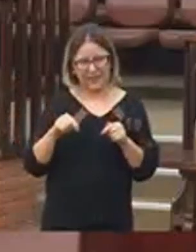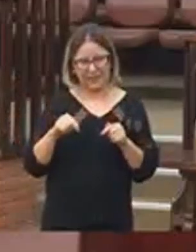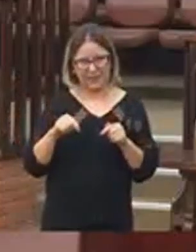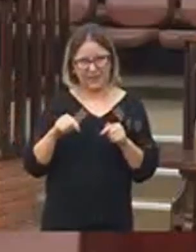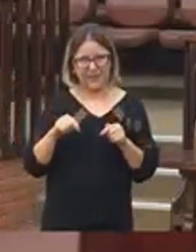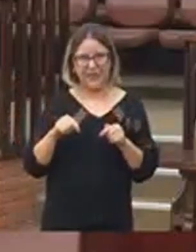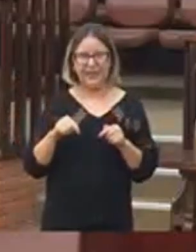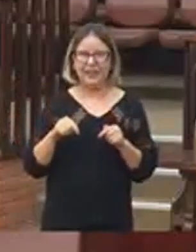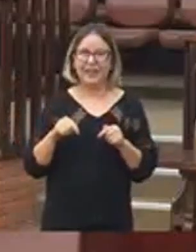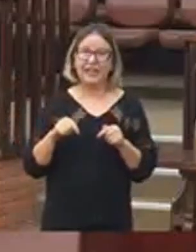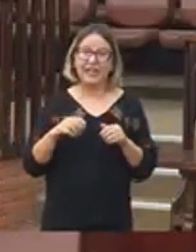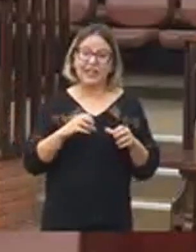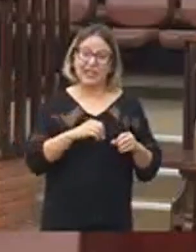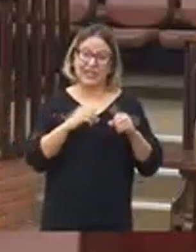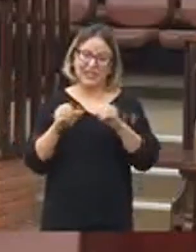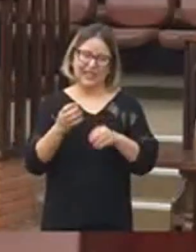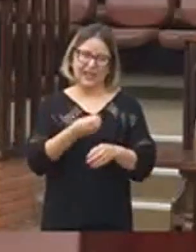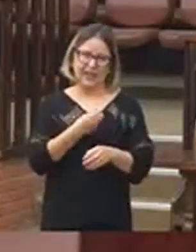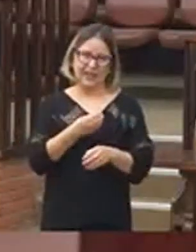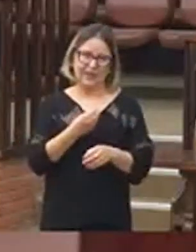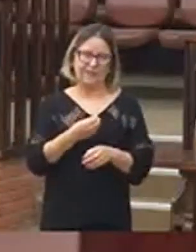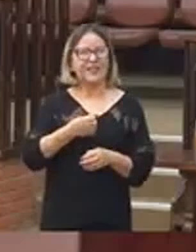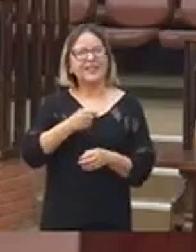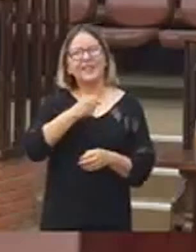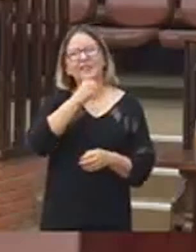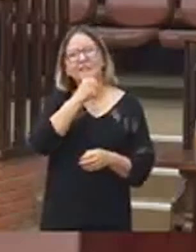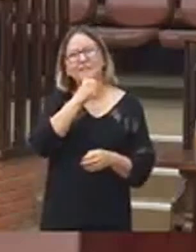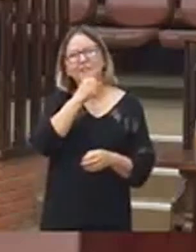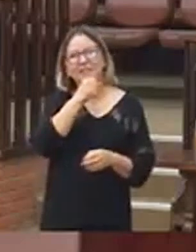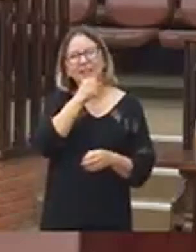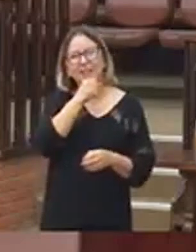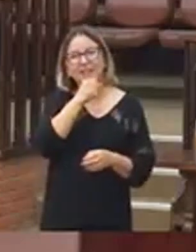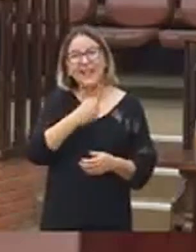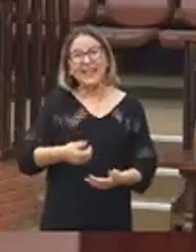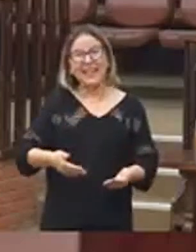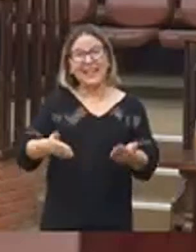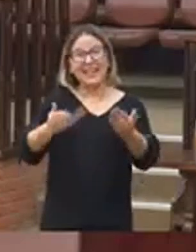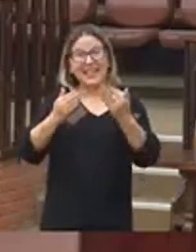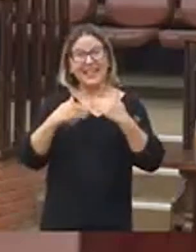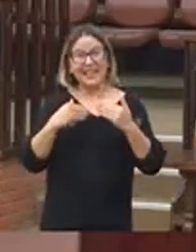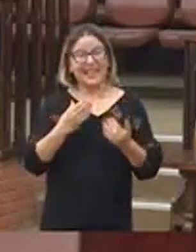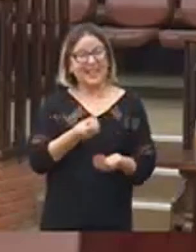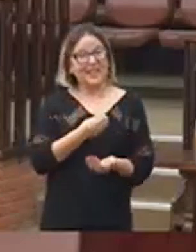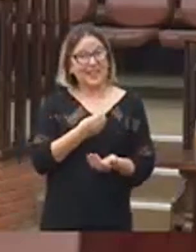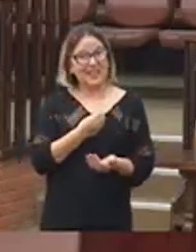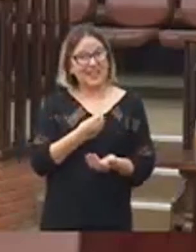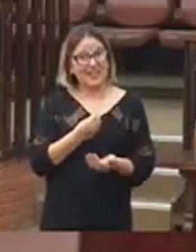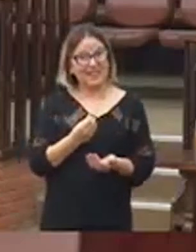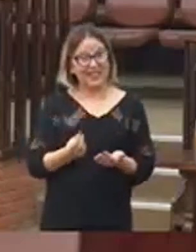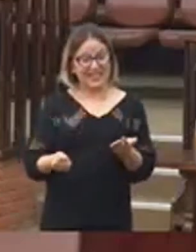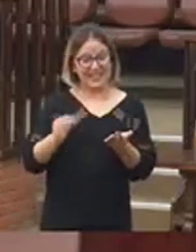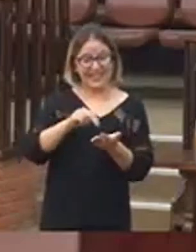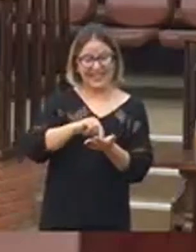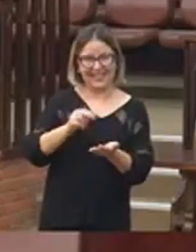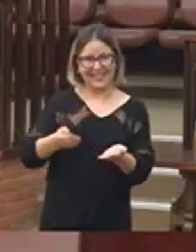a vida. Tirar a vida do velho Adão e nos dar a vida da